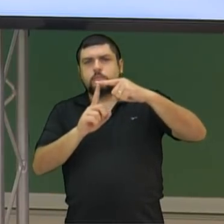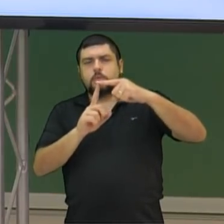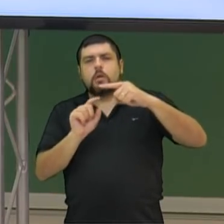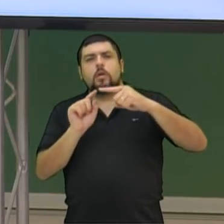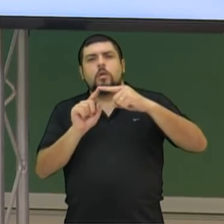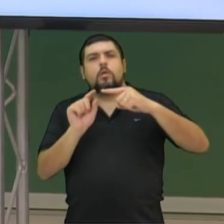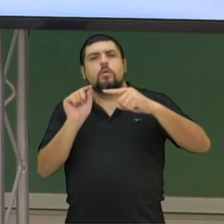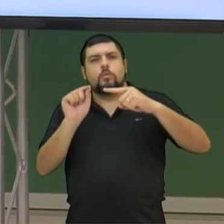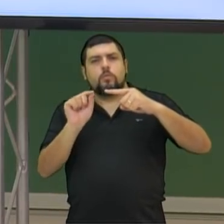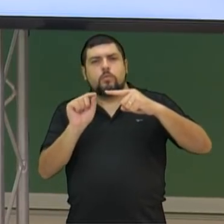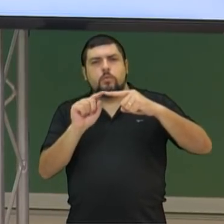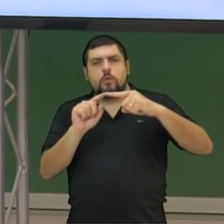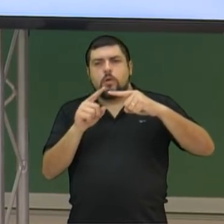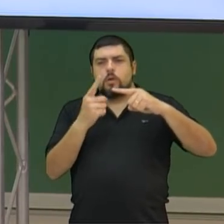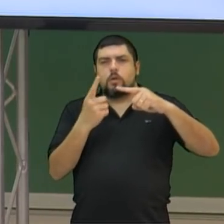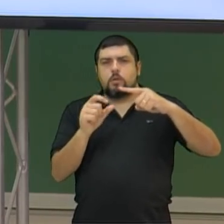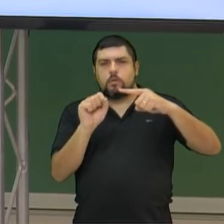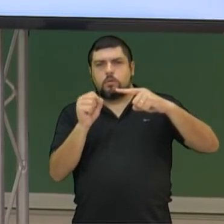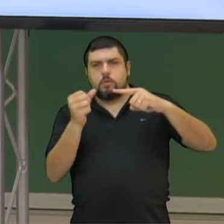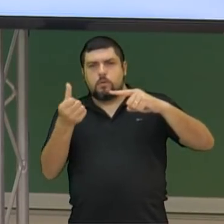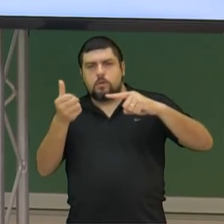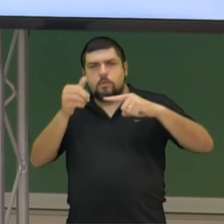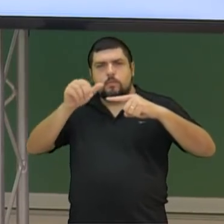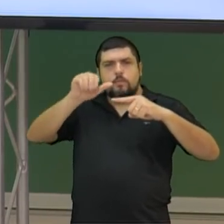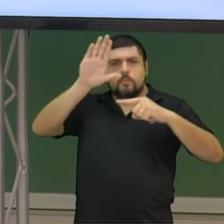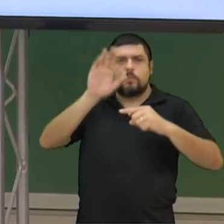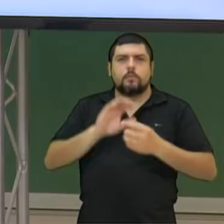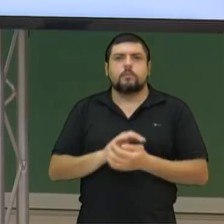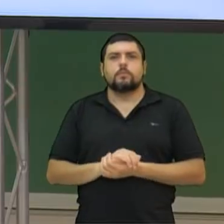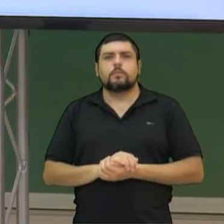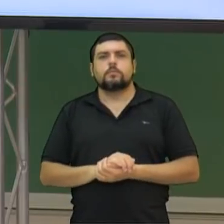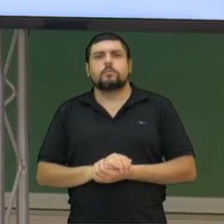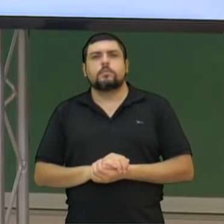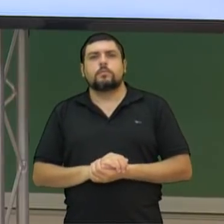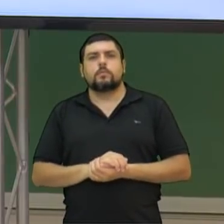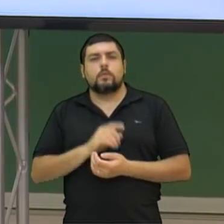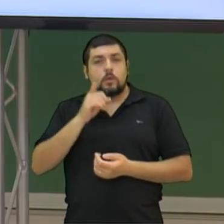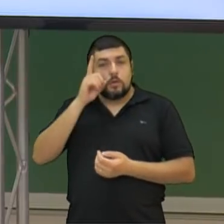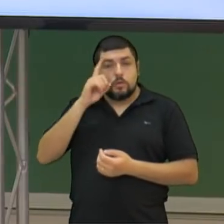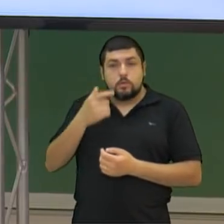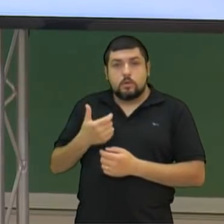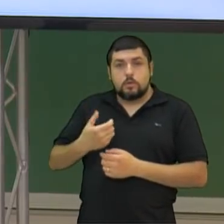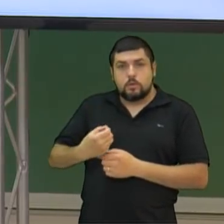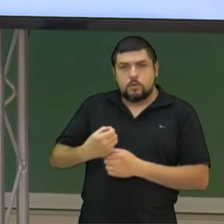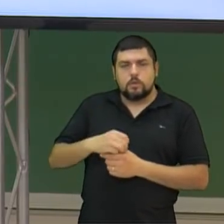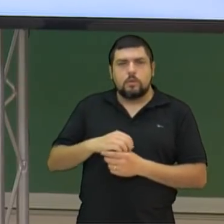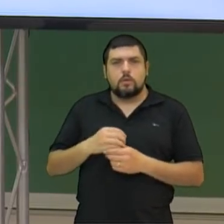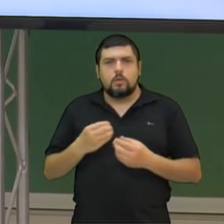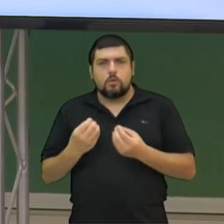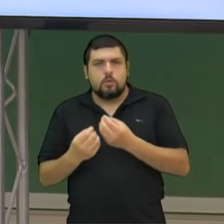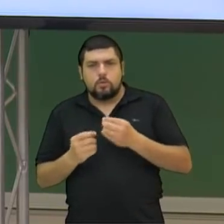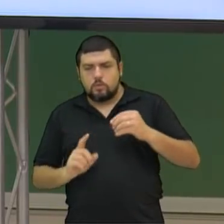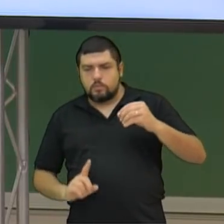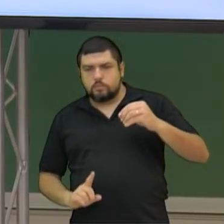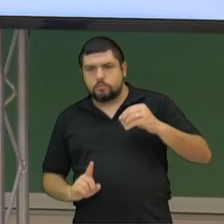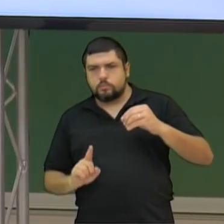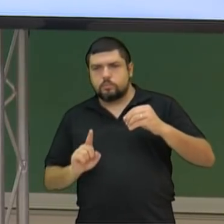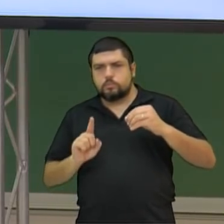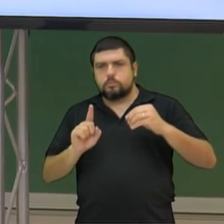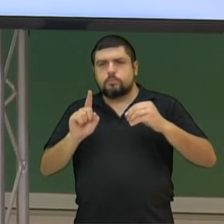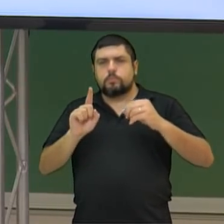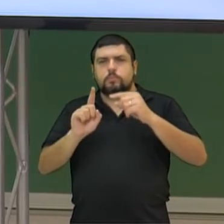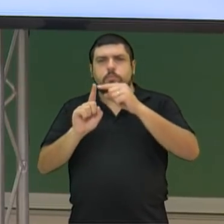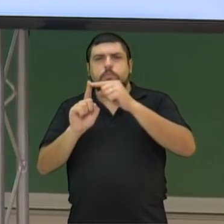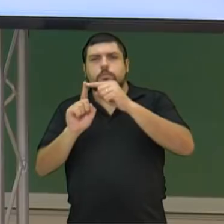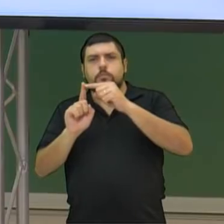maior que 186. É só você rebater. Sai daqui do dia que você quer, dia 10, por exemplo. Sai daqui, chega até a linha da função e bate